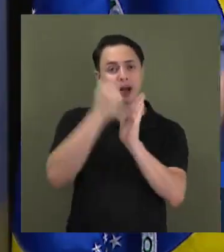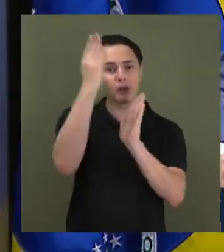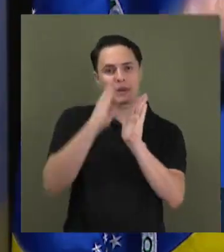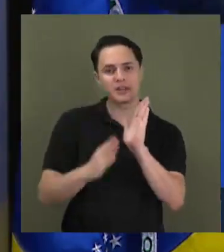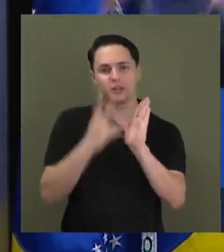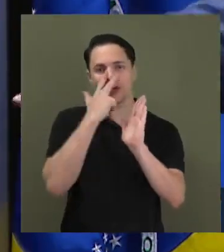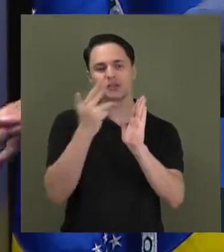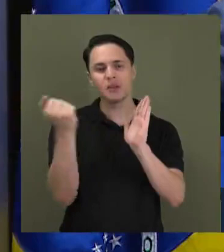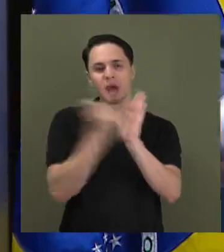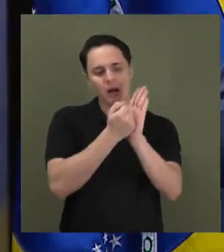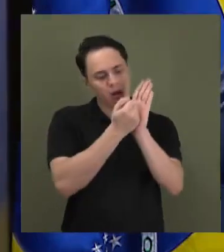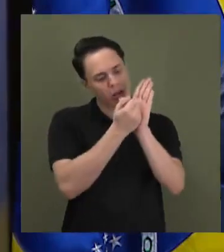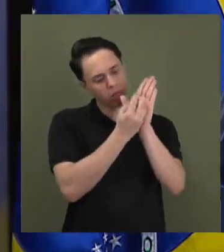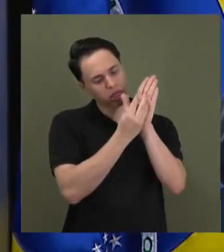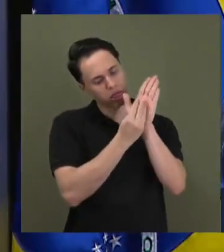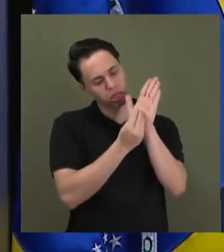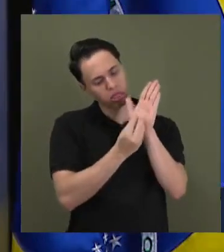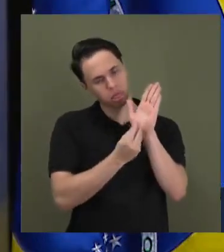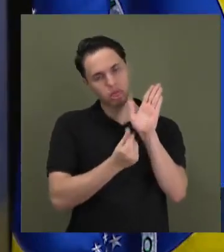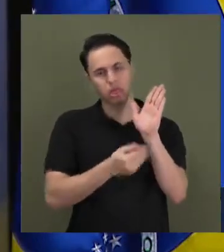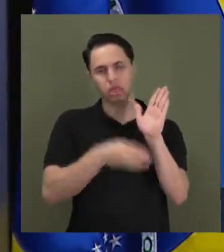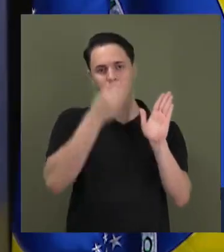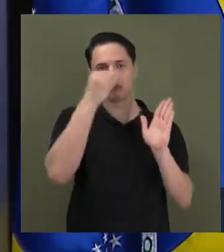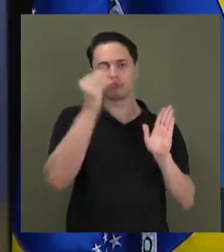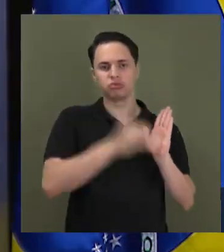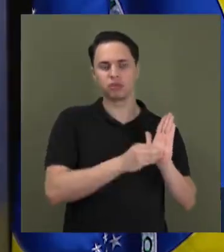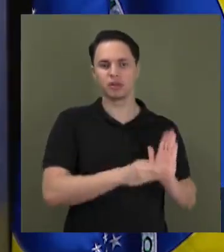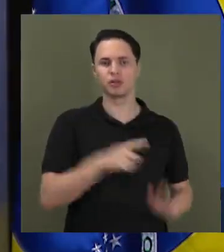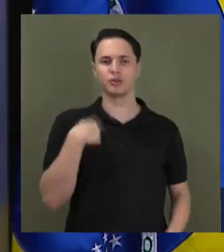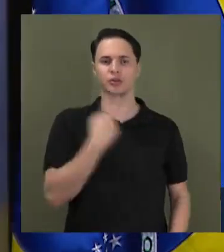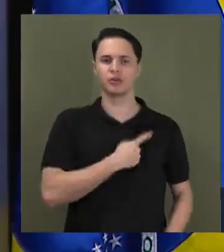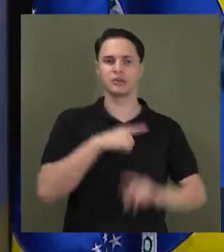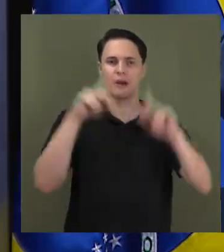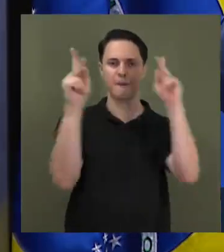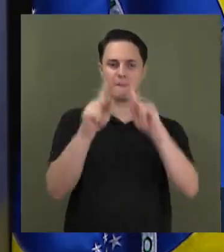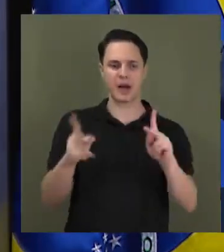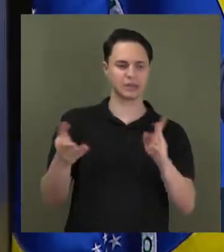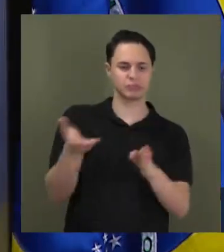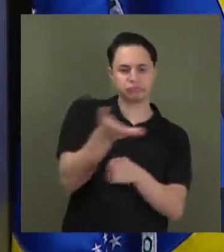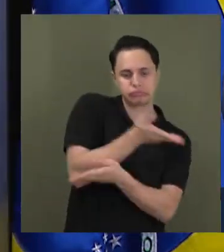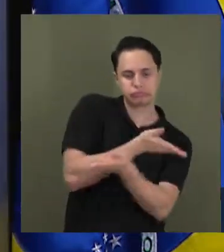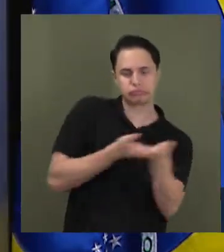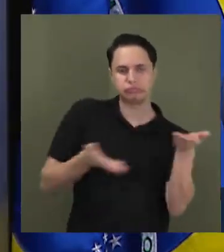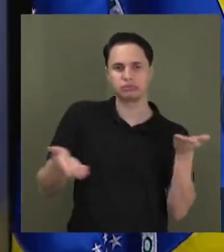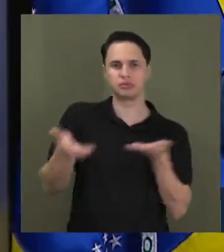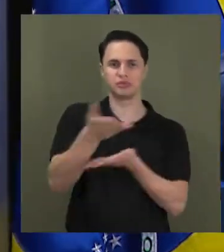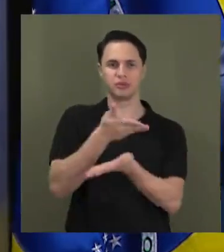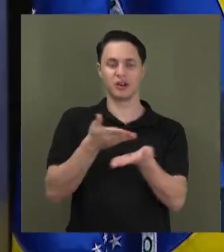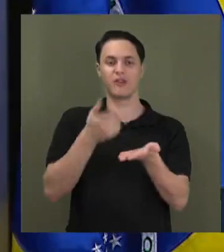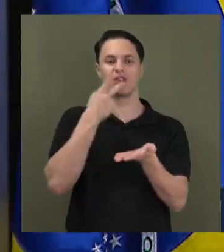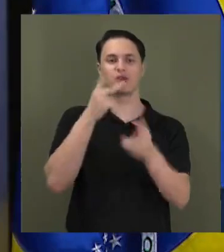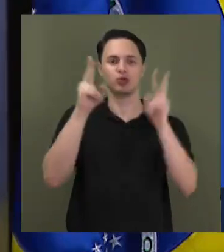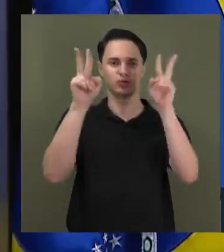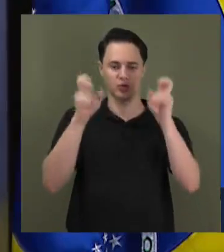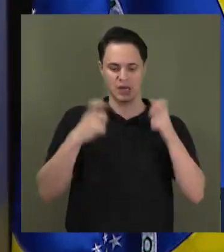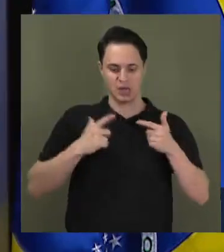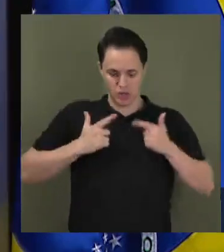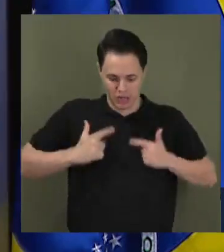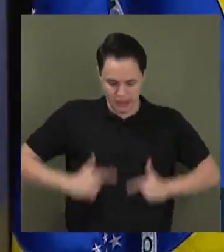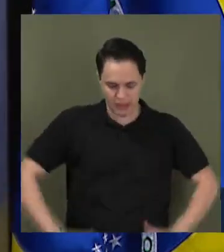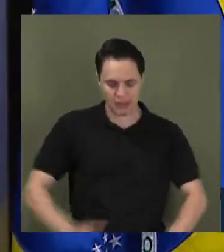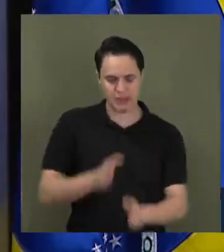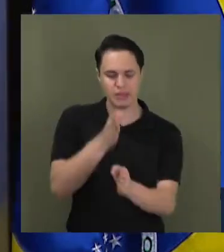de lixo toda a nossa diplomacia, que é, no mínimo, com neutralidade, mas trabalhando pela cultura